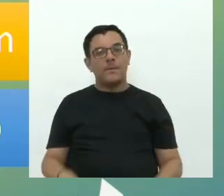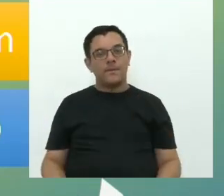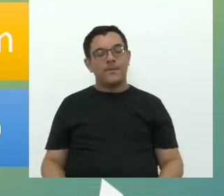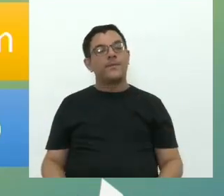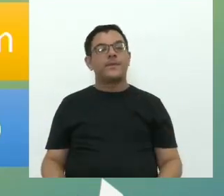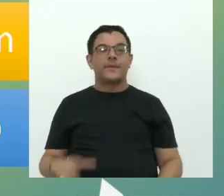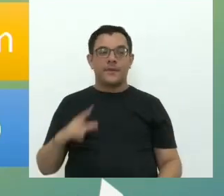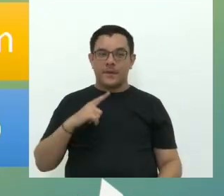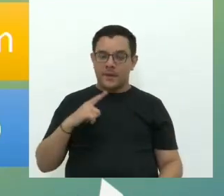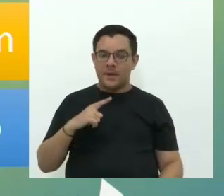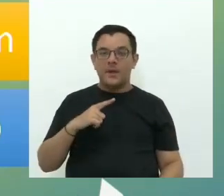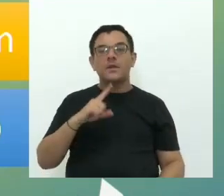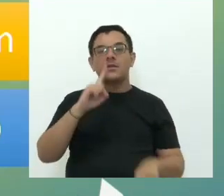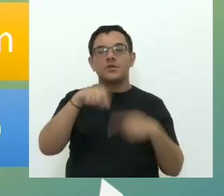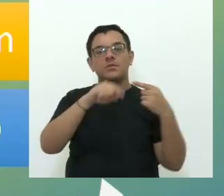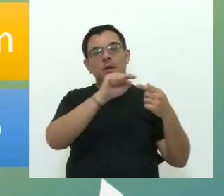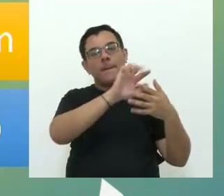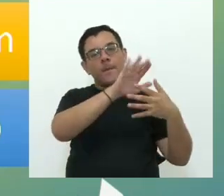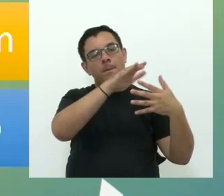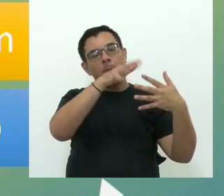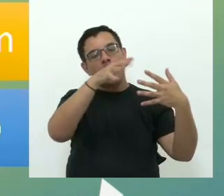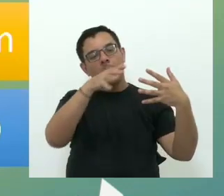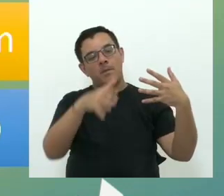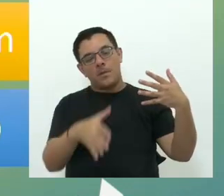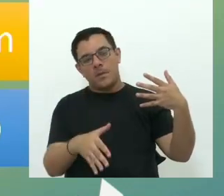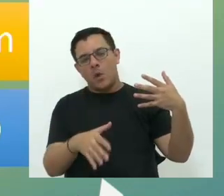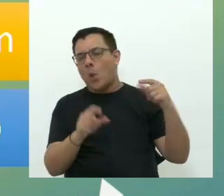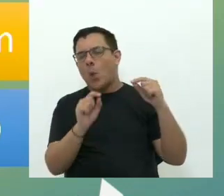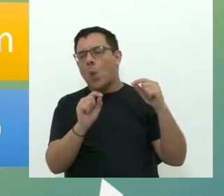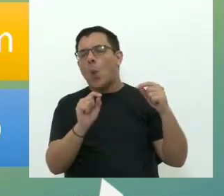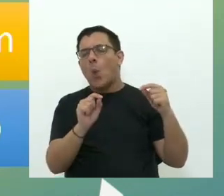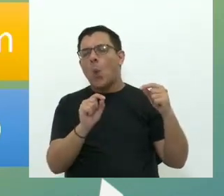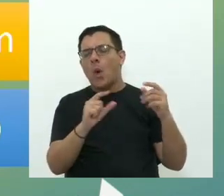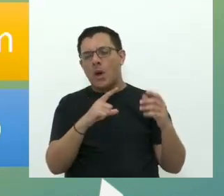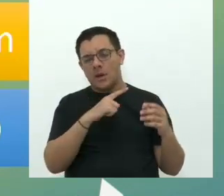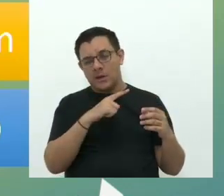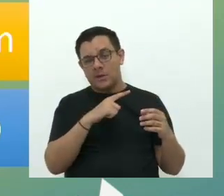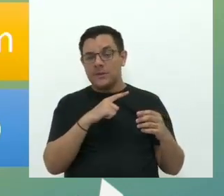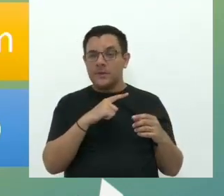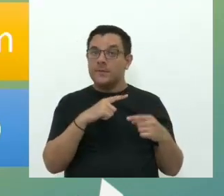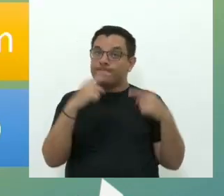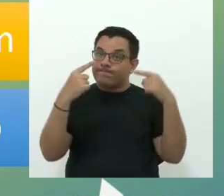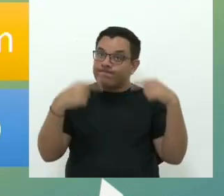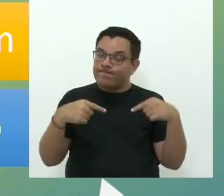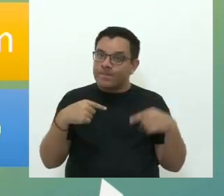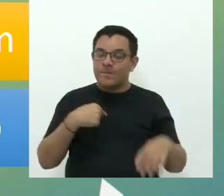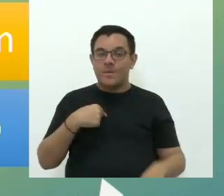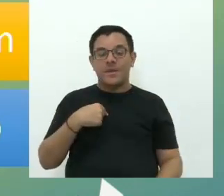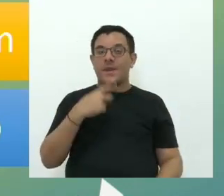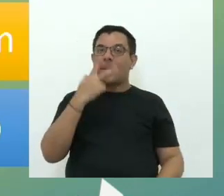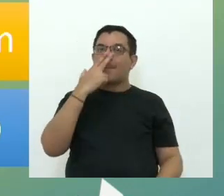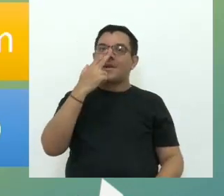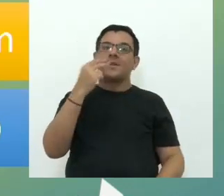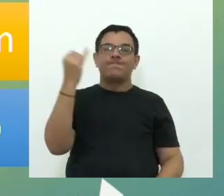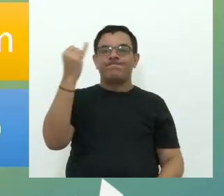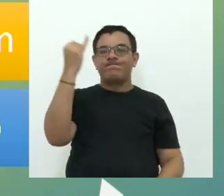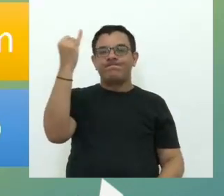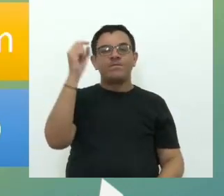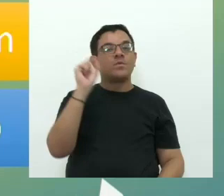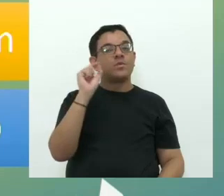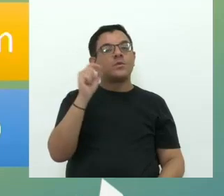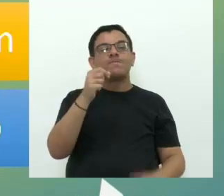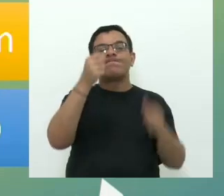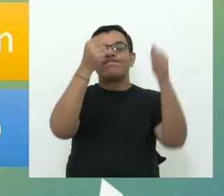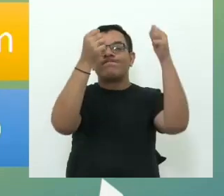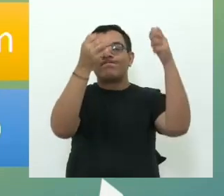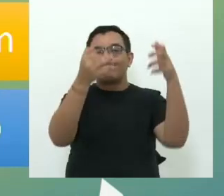efeito Cascata e também a gente tem o desafio e aqui eu acho que é chave o desafio de explicar o que